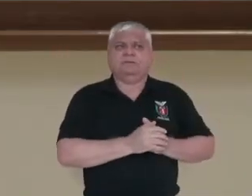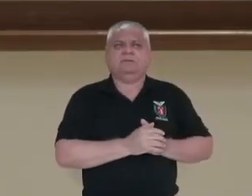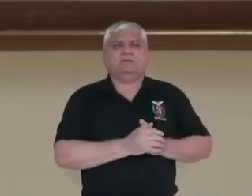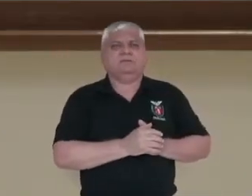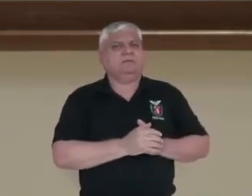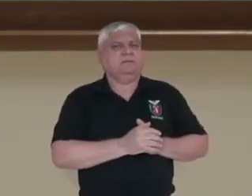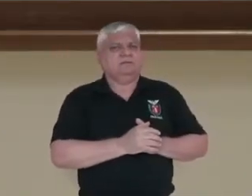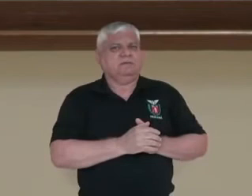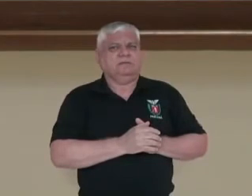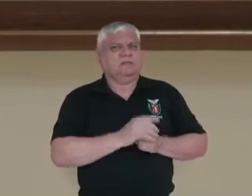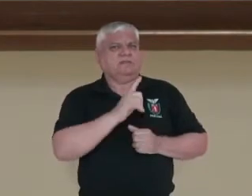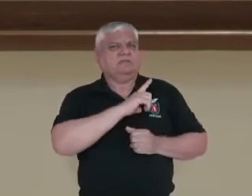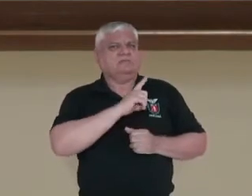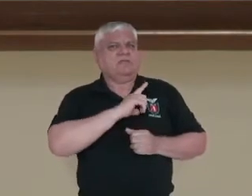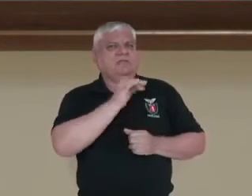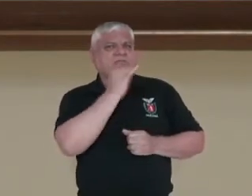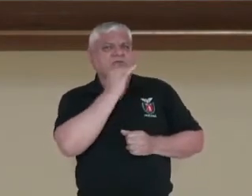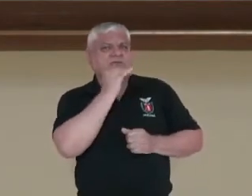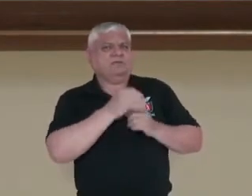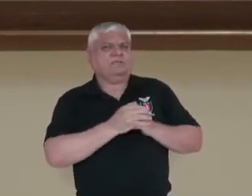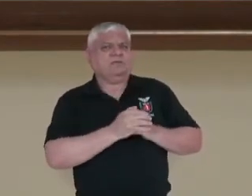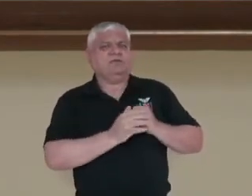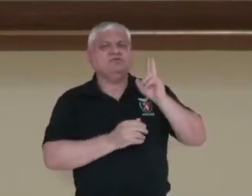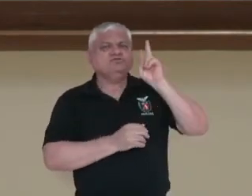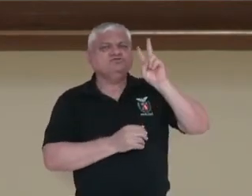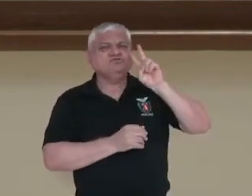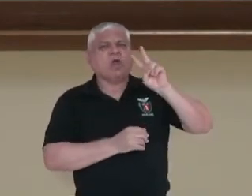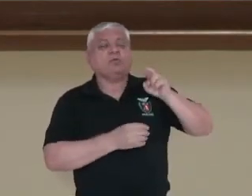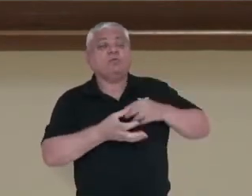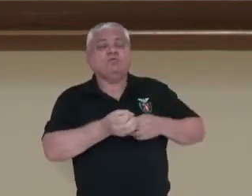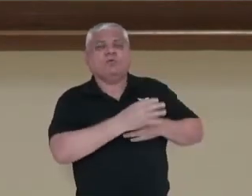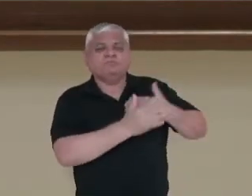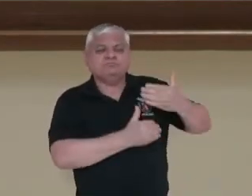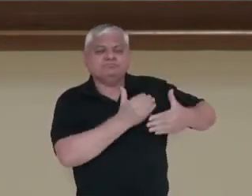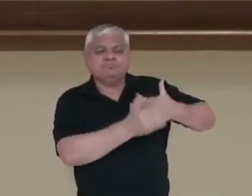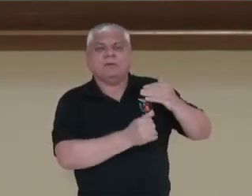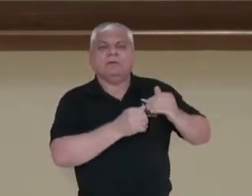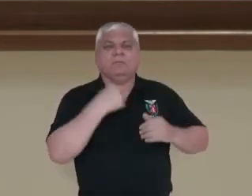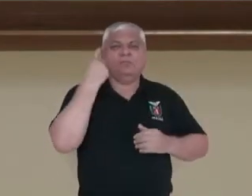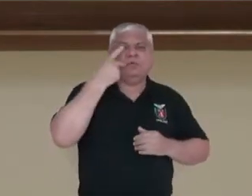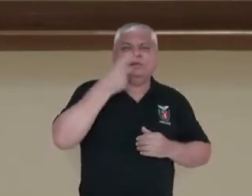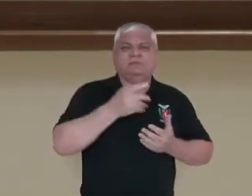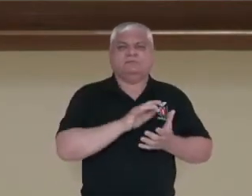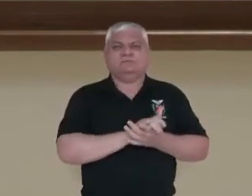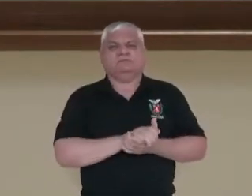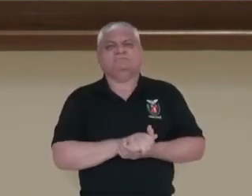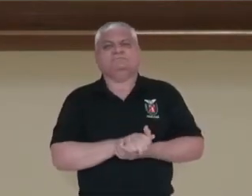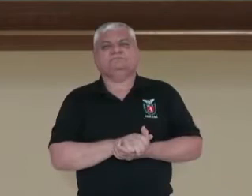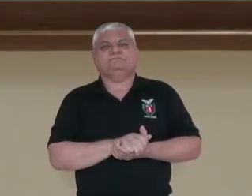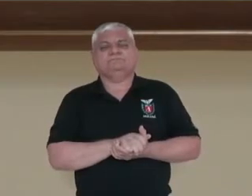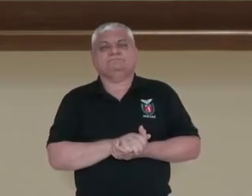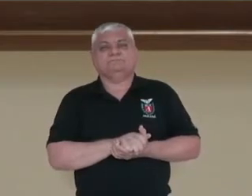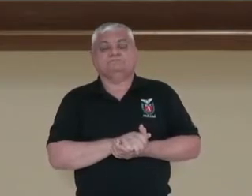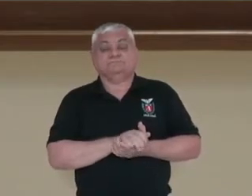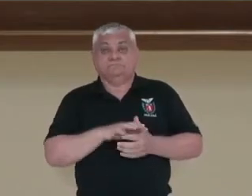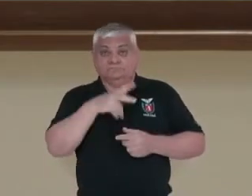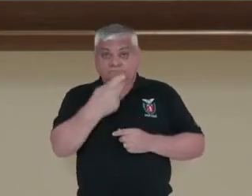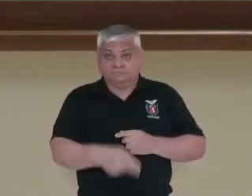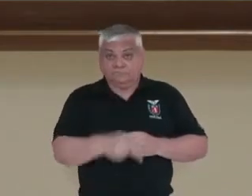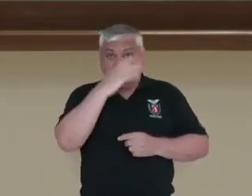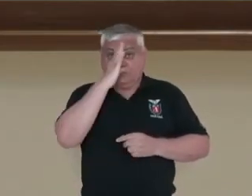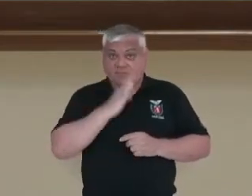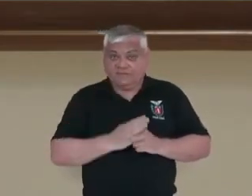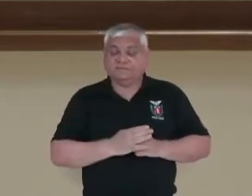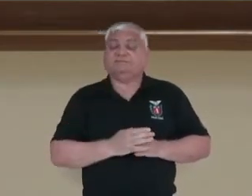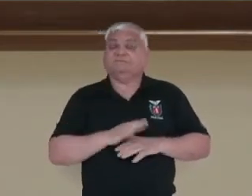uma diferenciação também entre o processo histórico, cultural, social e político dessas nações. Então, no Brasil, a coisa foi um pouco